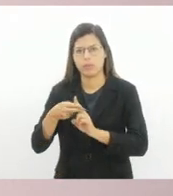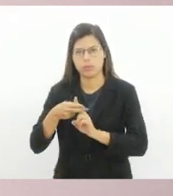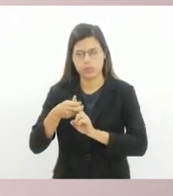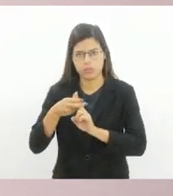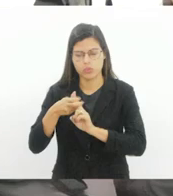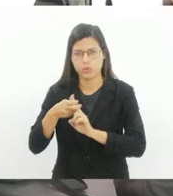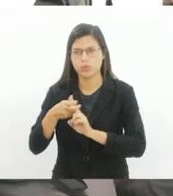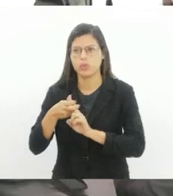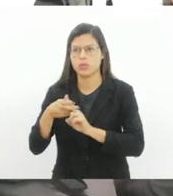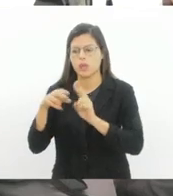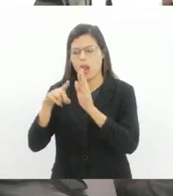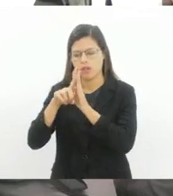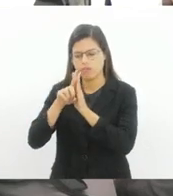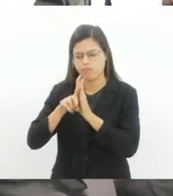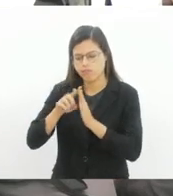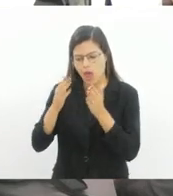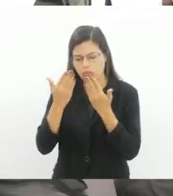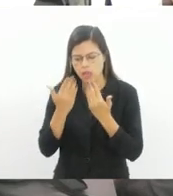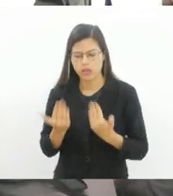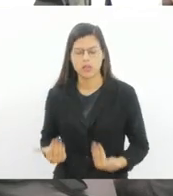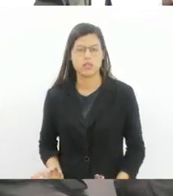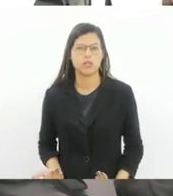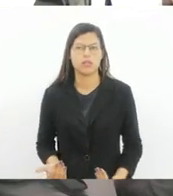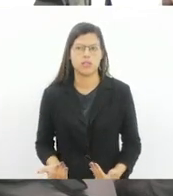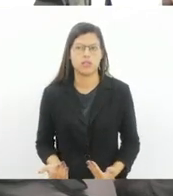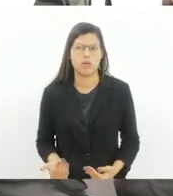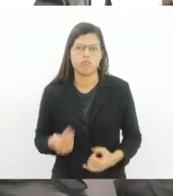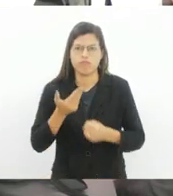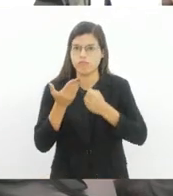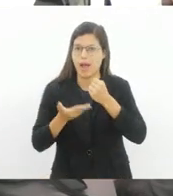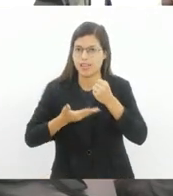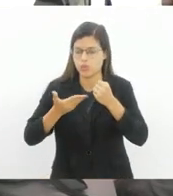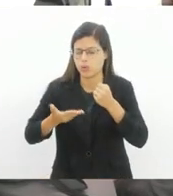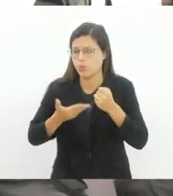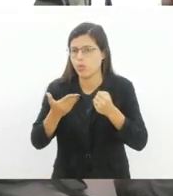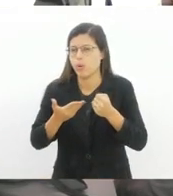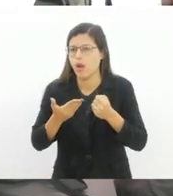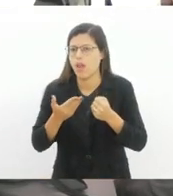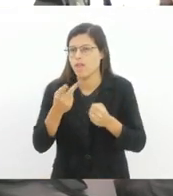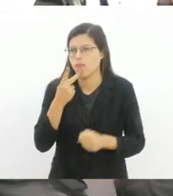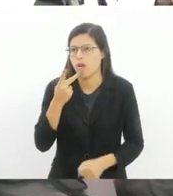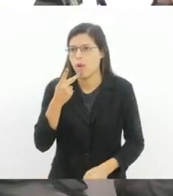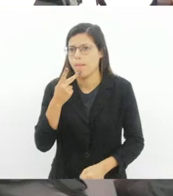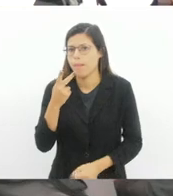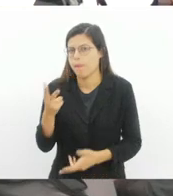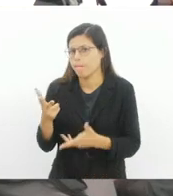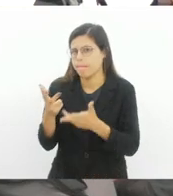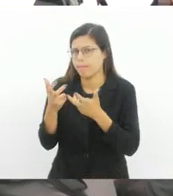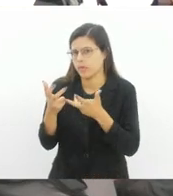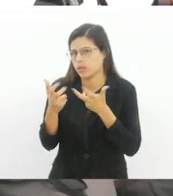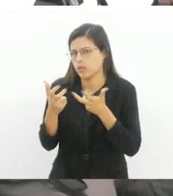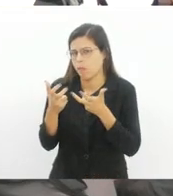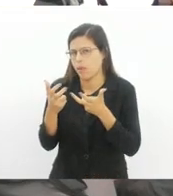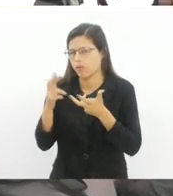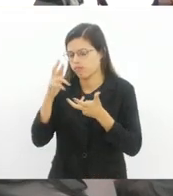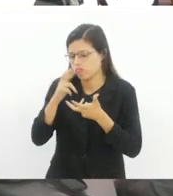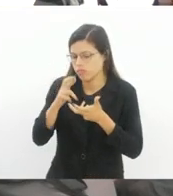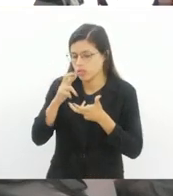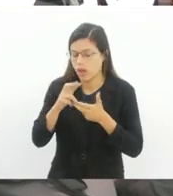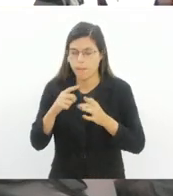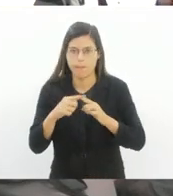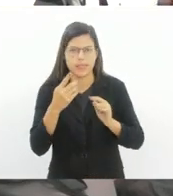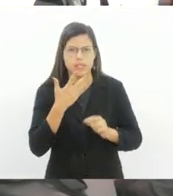menina superficialmente, e aí falam para observar, mas essa menina não tem